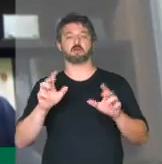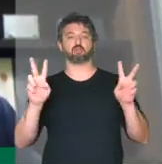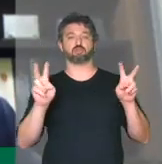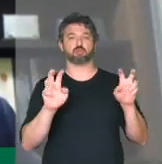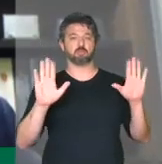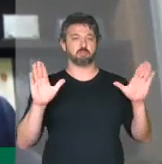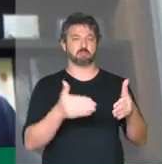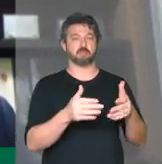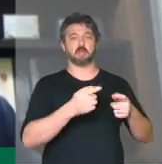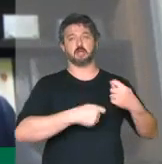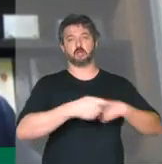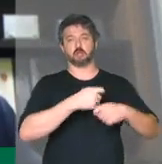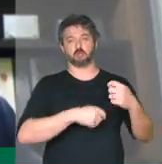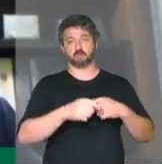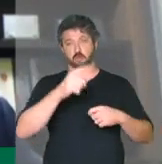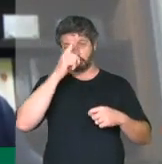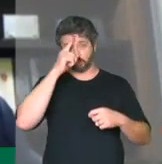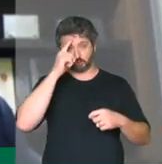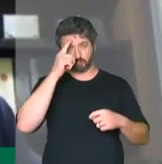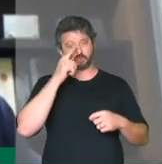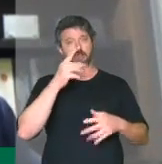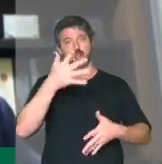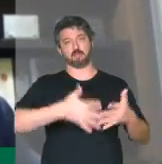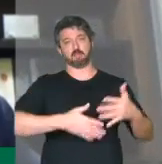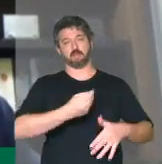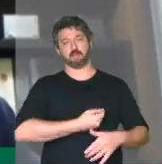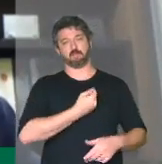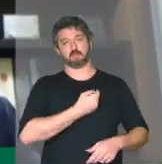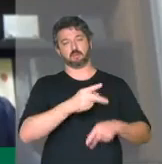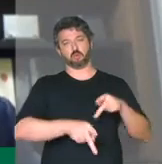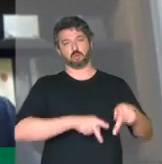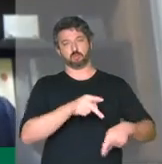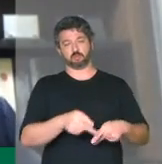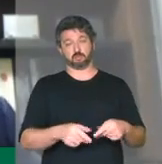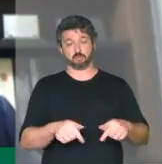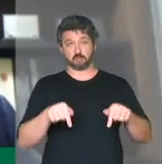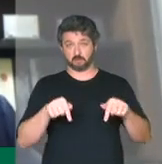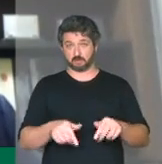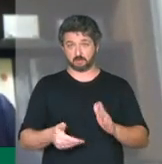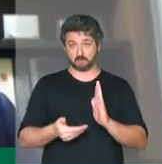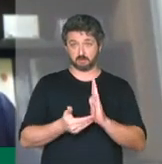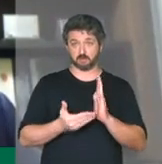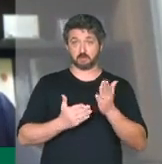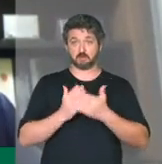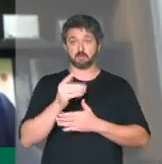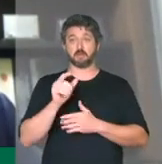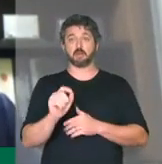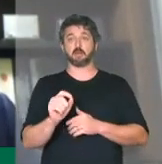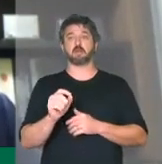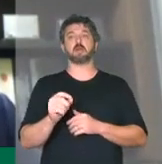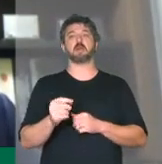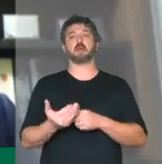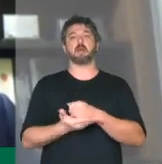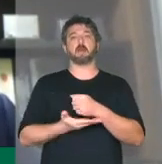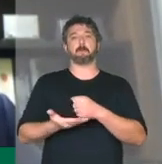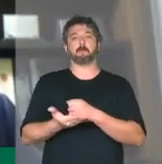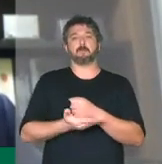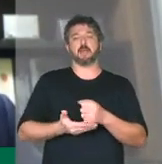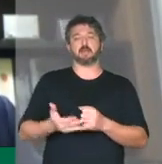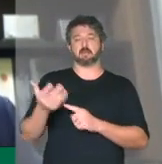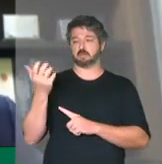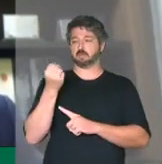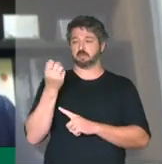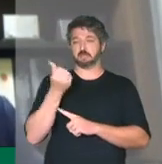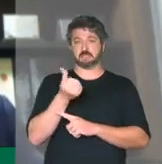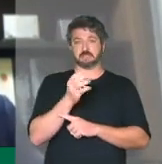econômica que afetam diretamente a população. Essa casa aprovou a criação da renda básica emergencial e,